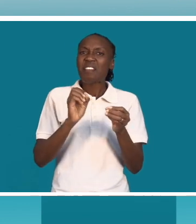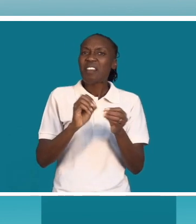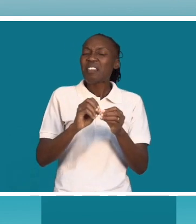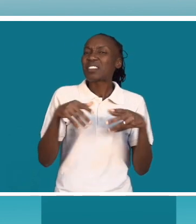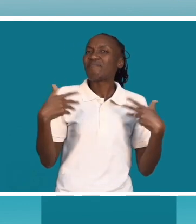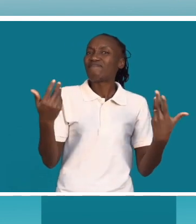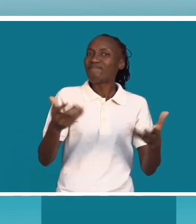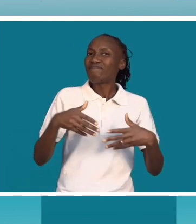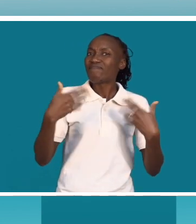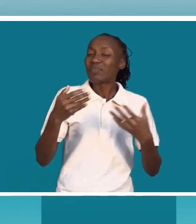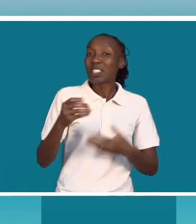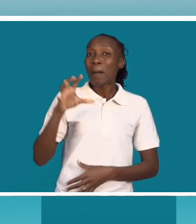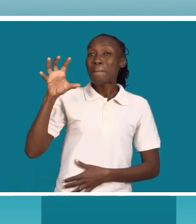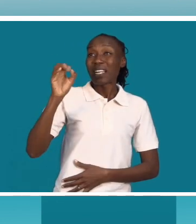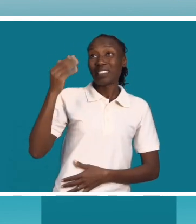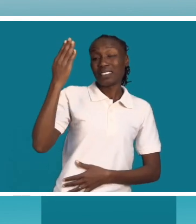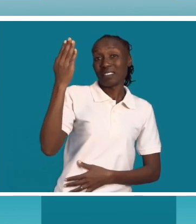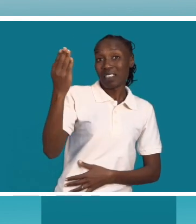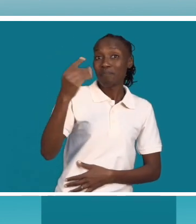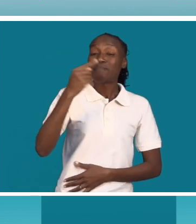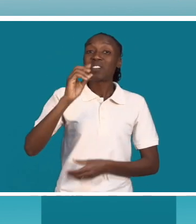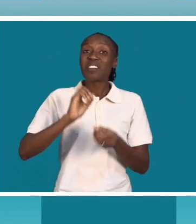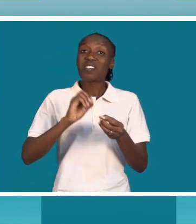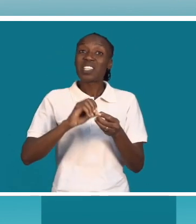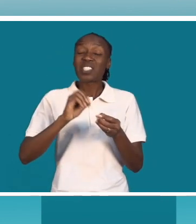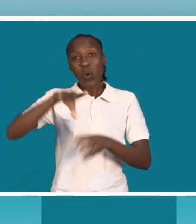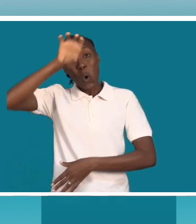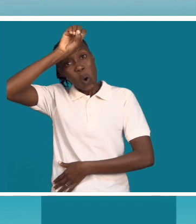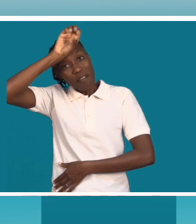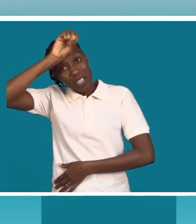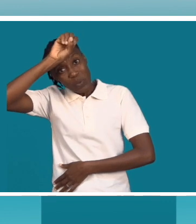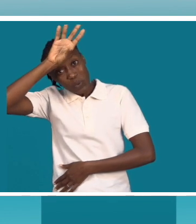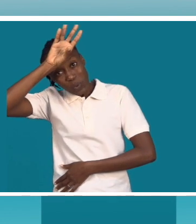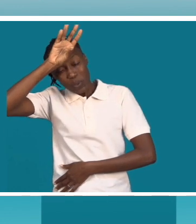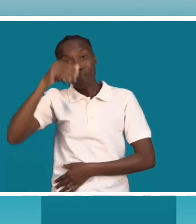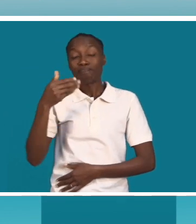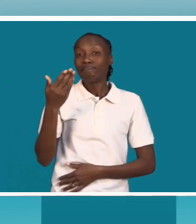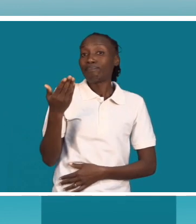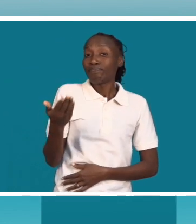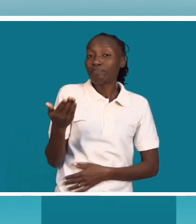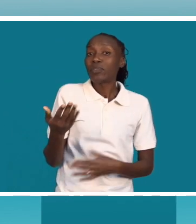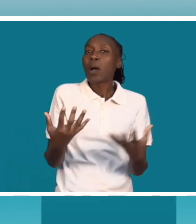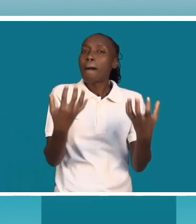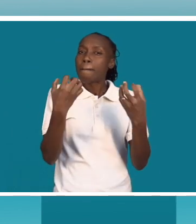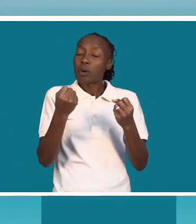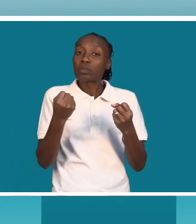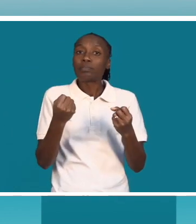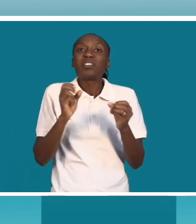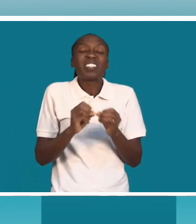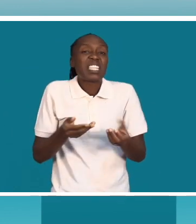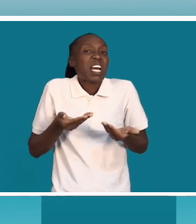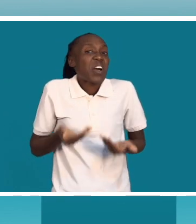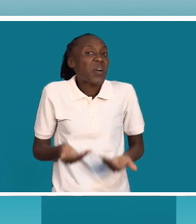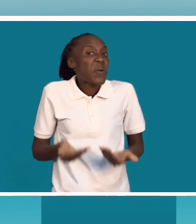há embajada de Paraguai, só está a pretoria da África do Sul, que neste